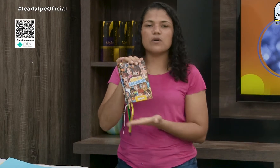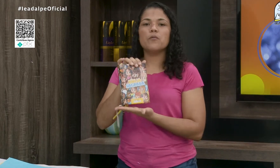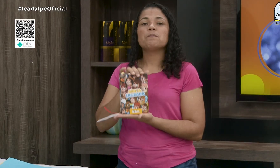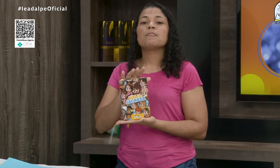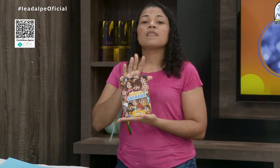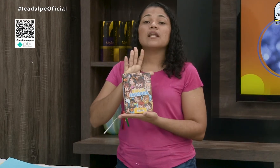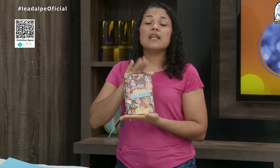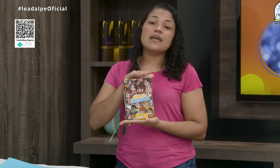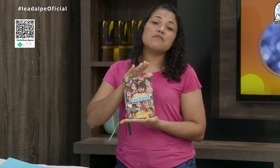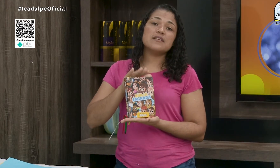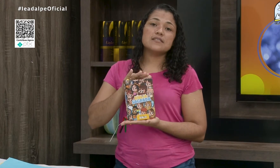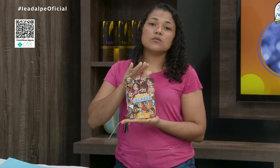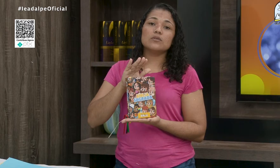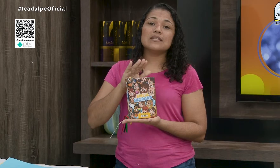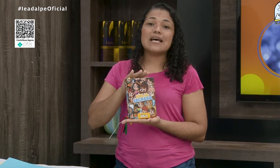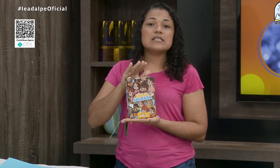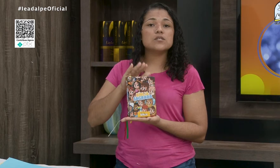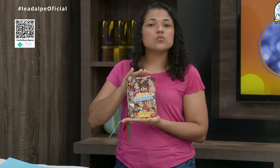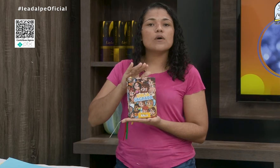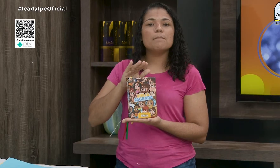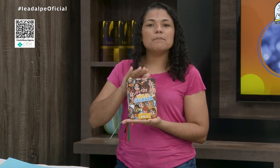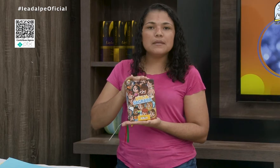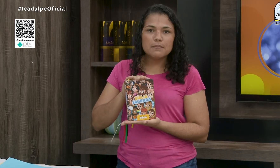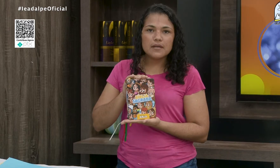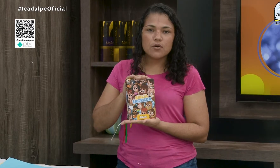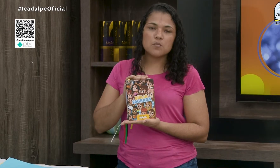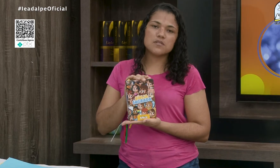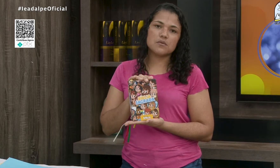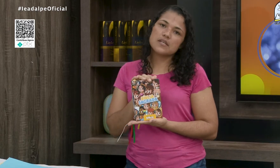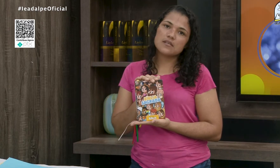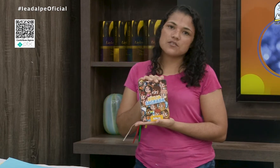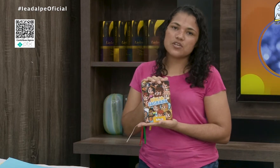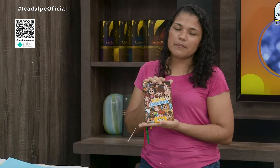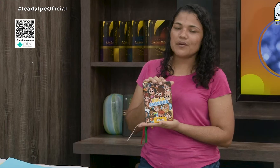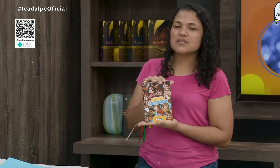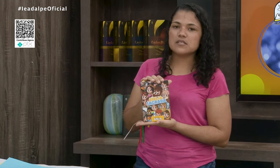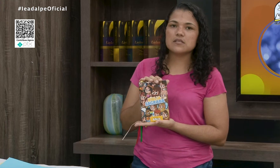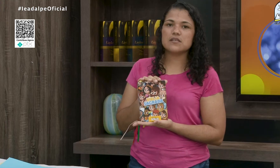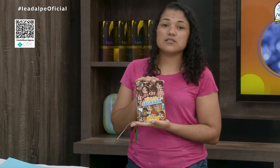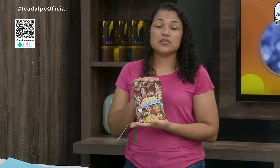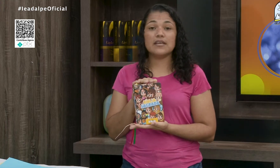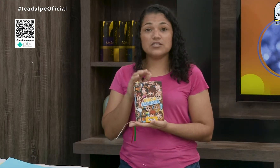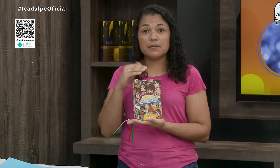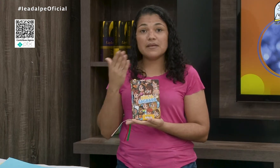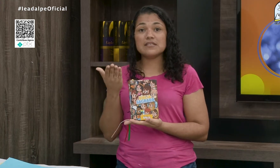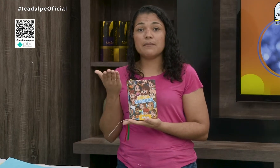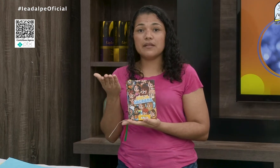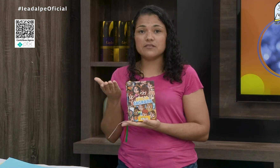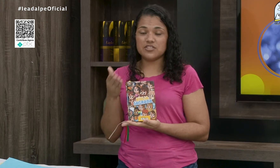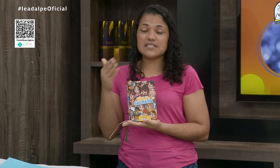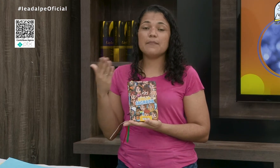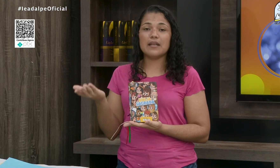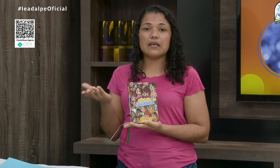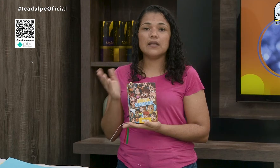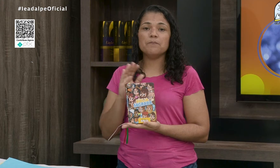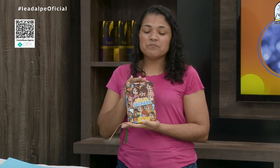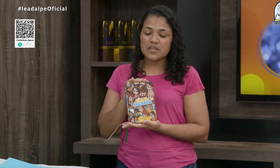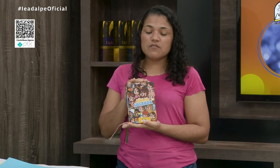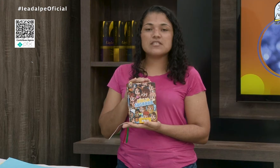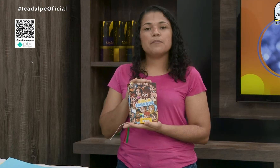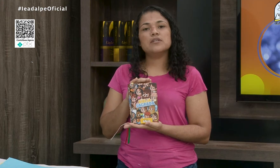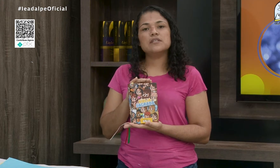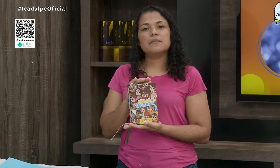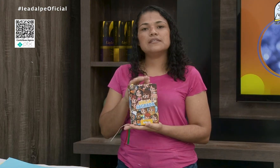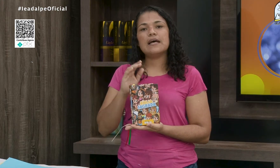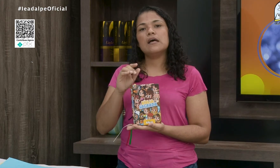algum visual, leia o versículo na sua Bíblia. Como são crianças já maiorzinhas, eles também sabem, já sabem ler, né?